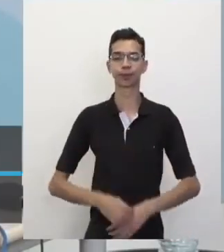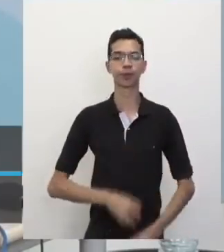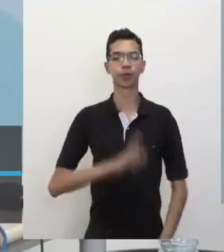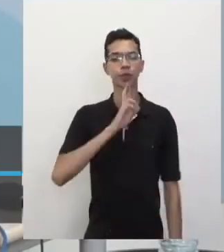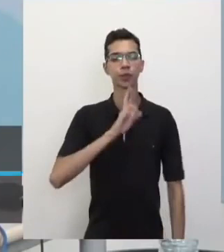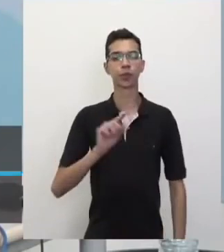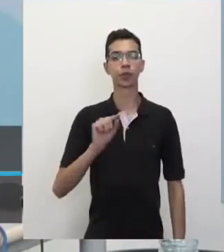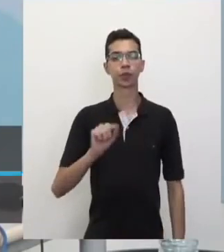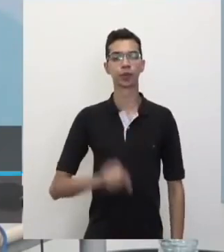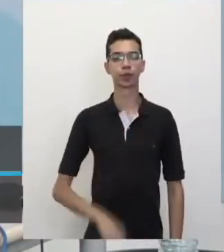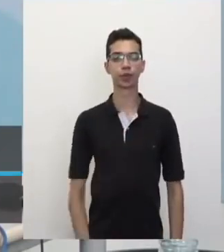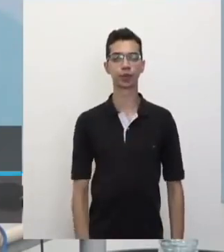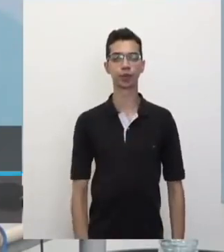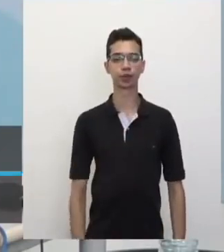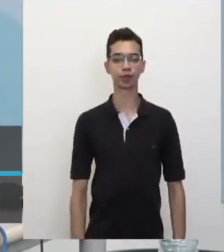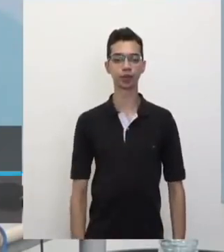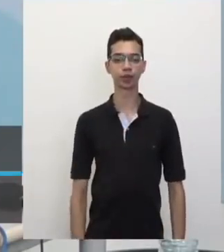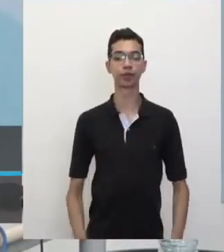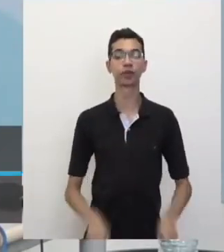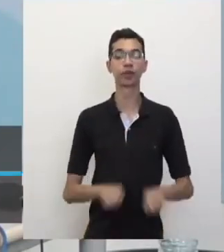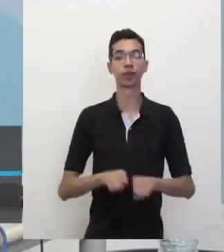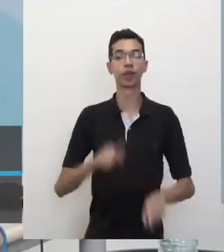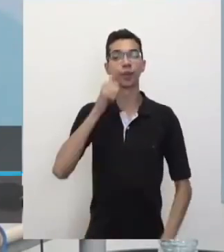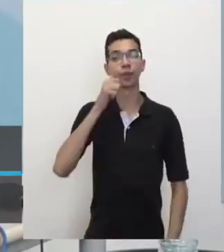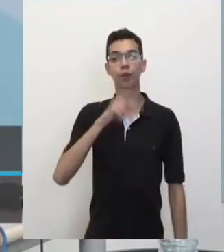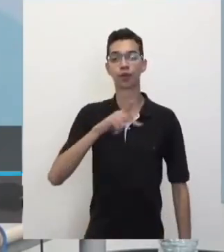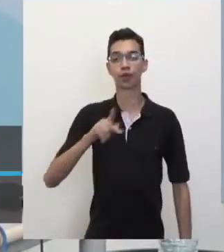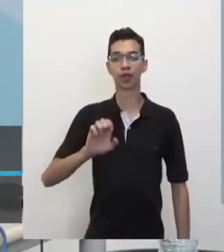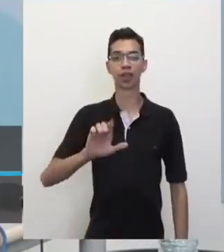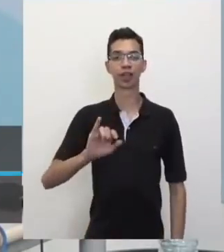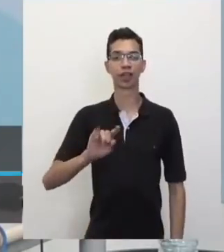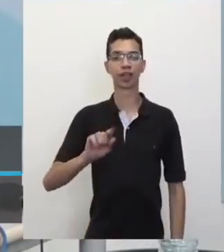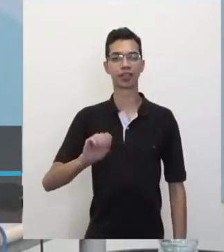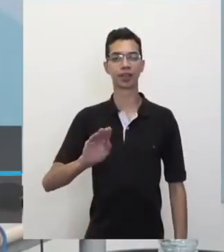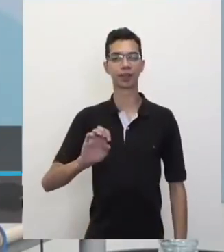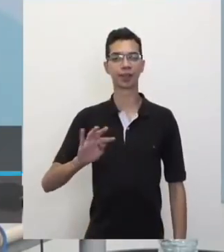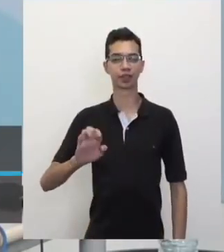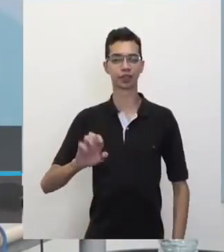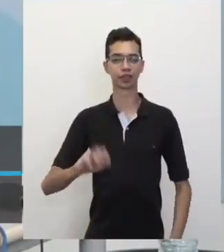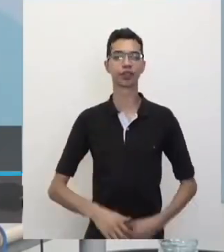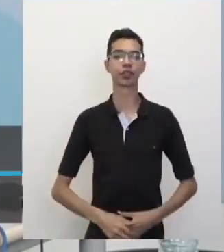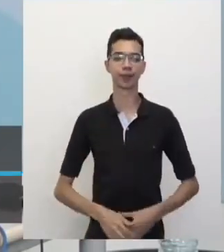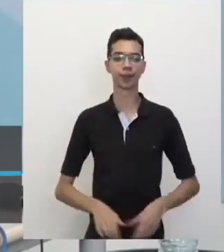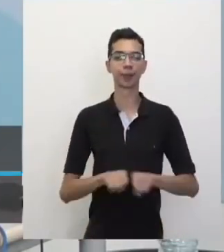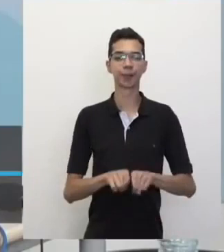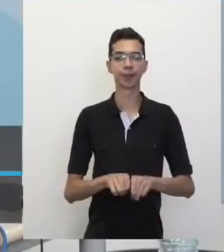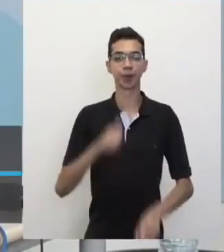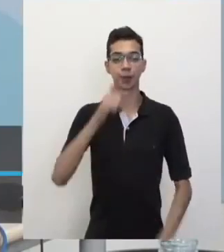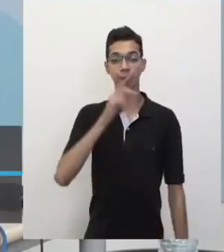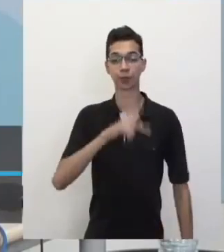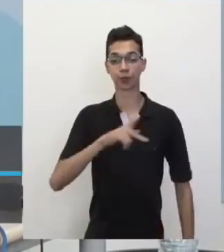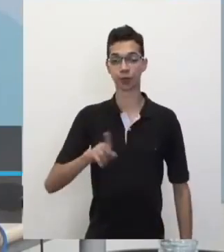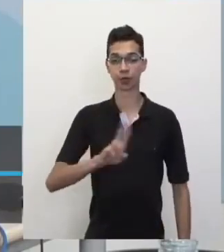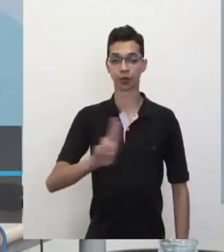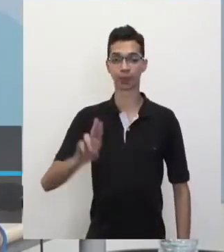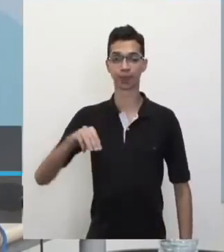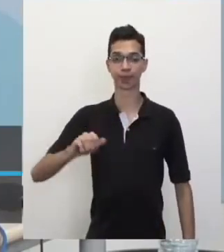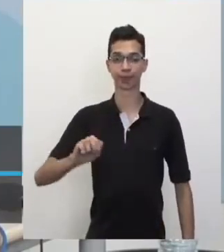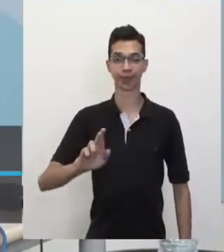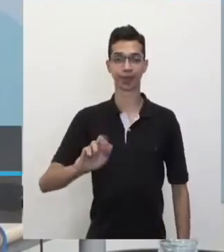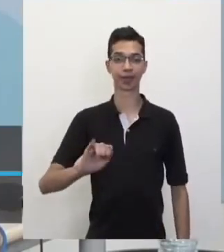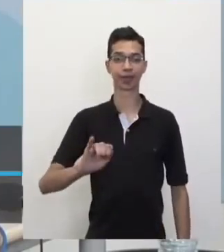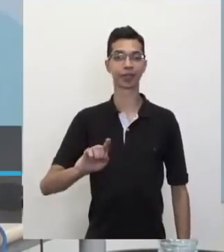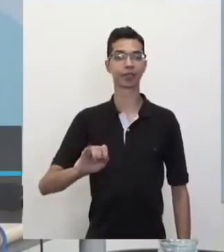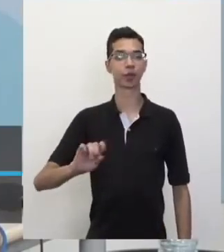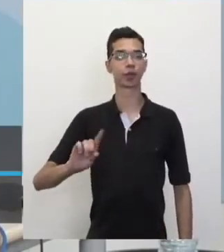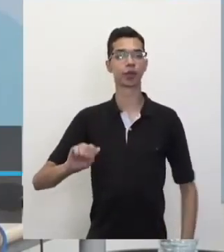Viviane. Professora Elizabeth com ele, tá? Professora Mara Isilda, tá? Lá da Escola Estadual